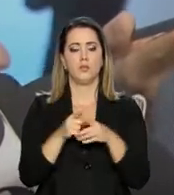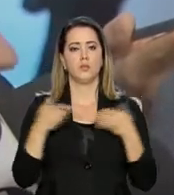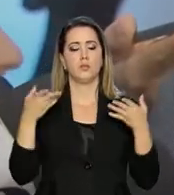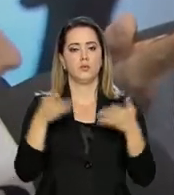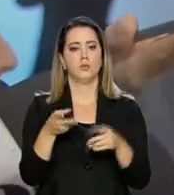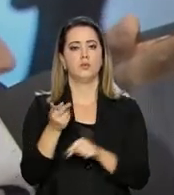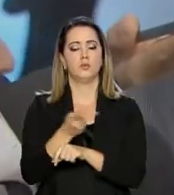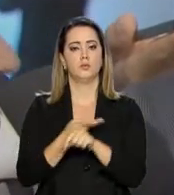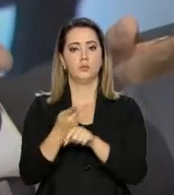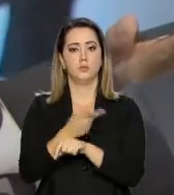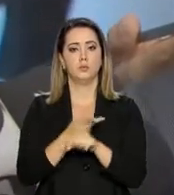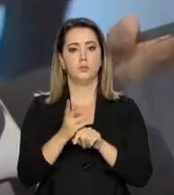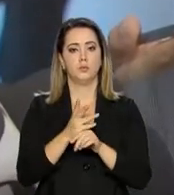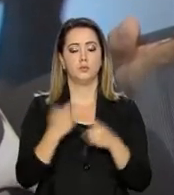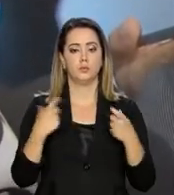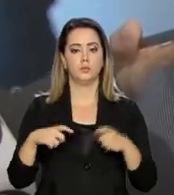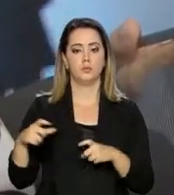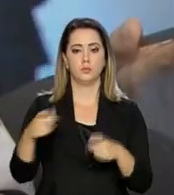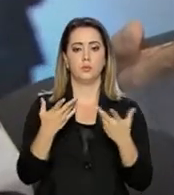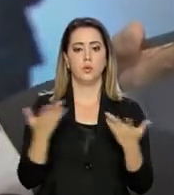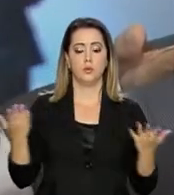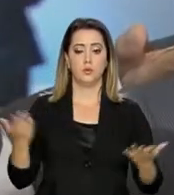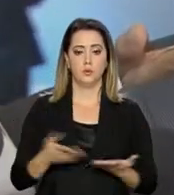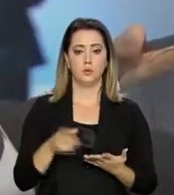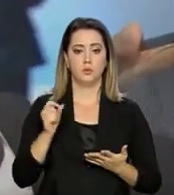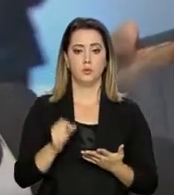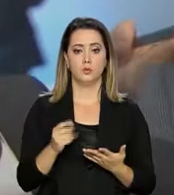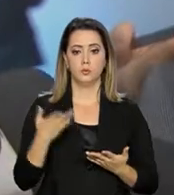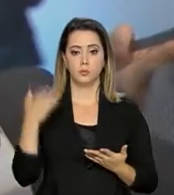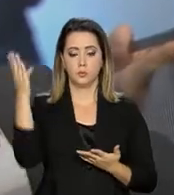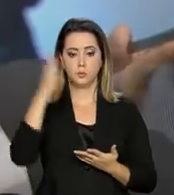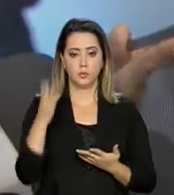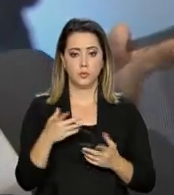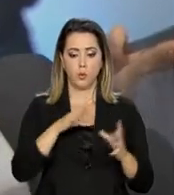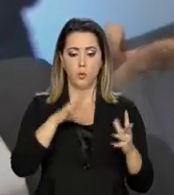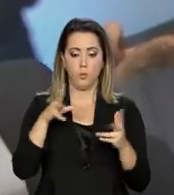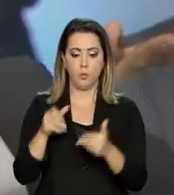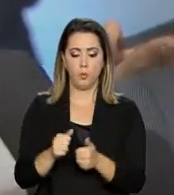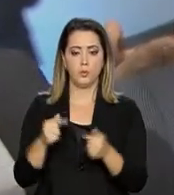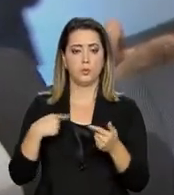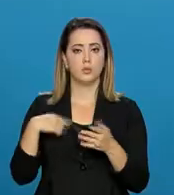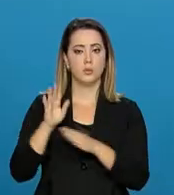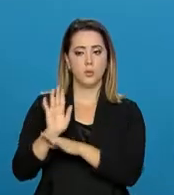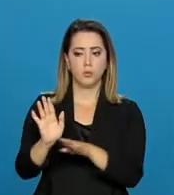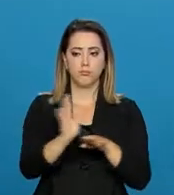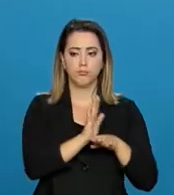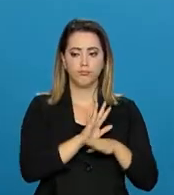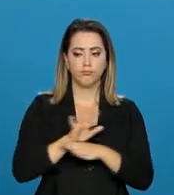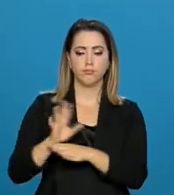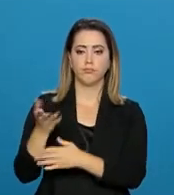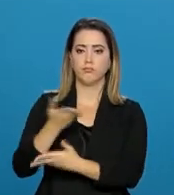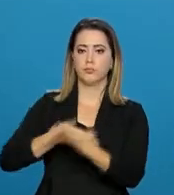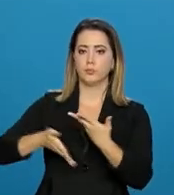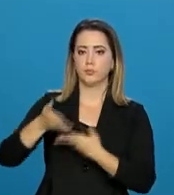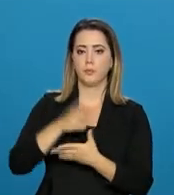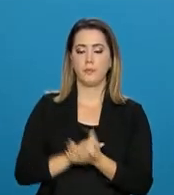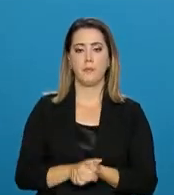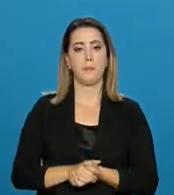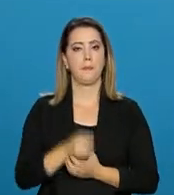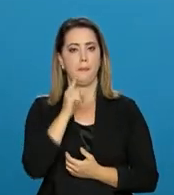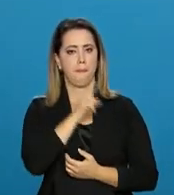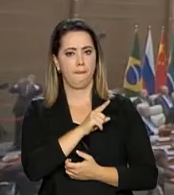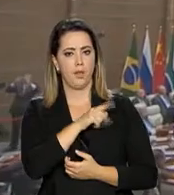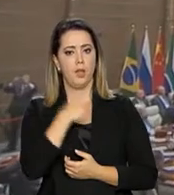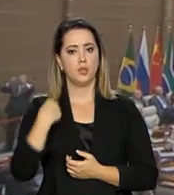posições comuns na arena internacional e também intensificar a cooperação entre eles a china anunciou um plano de cooperação